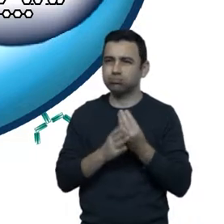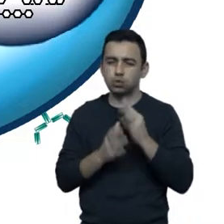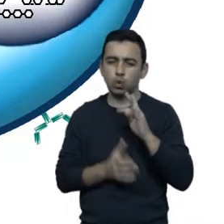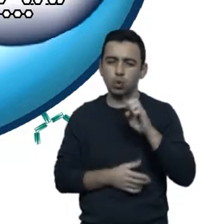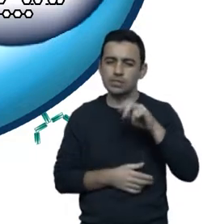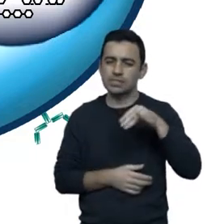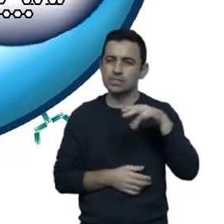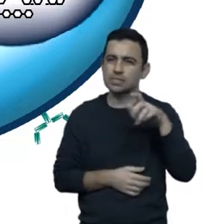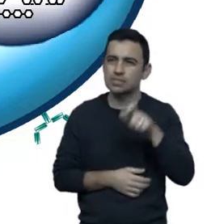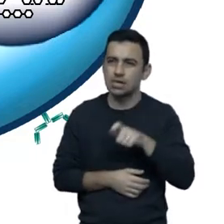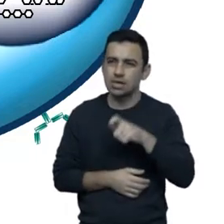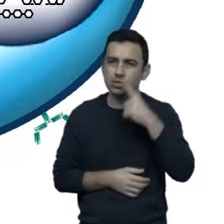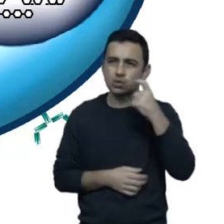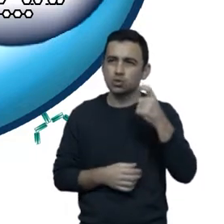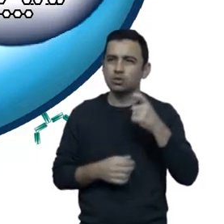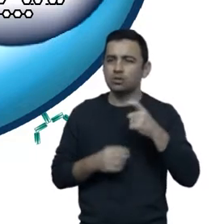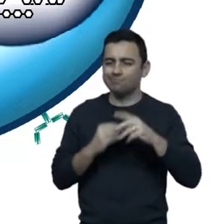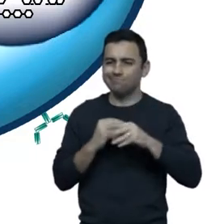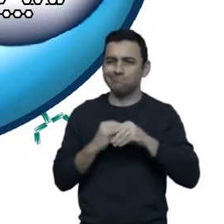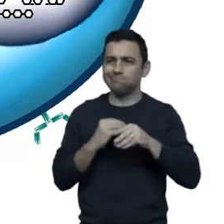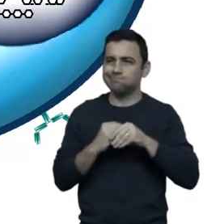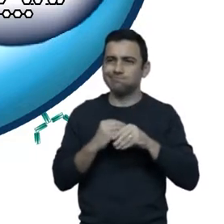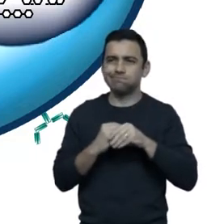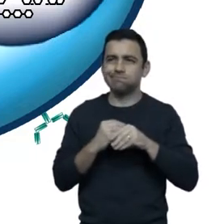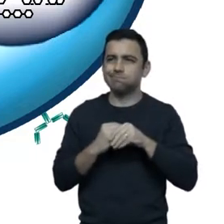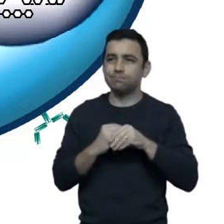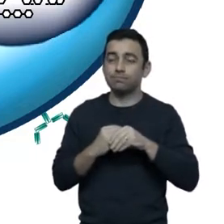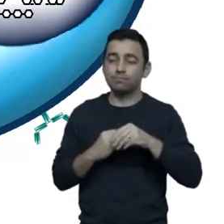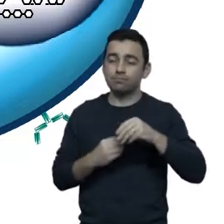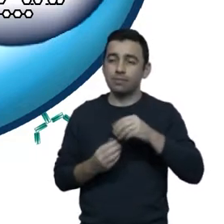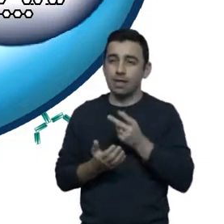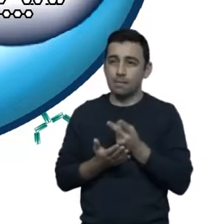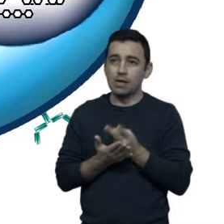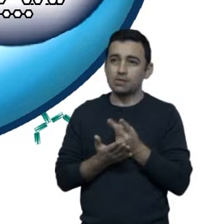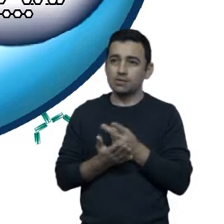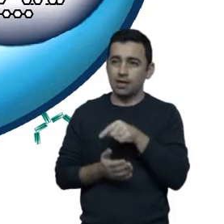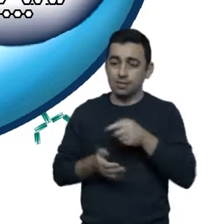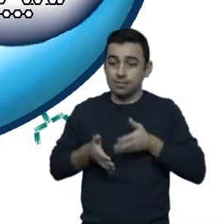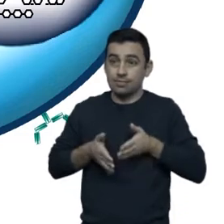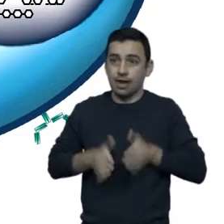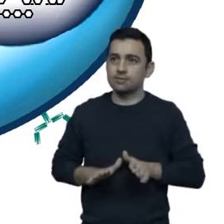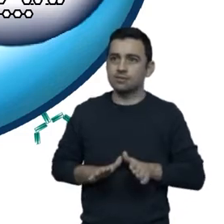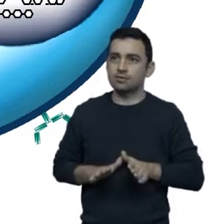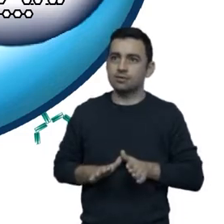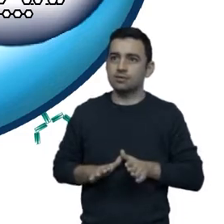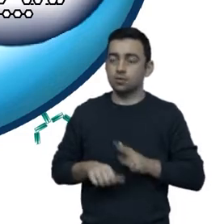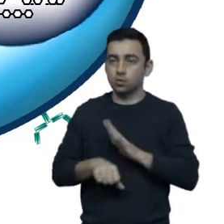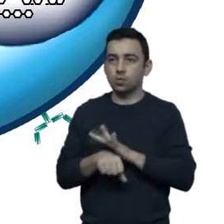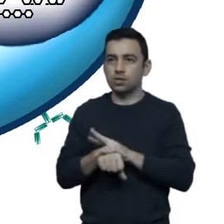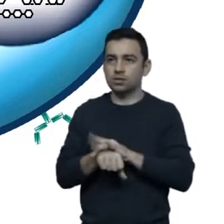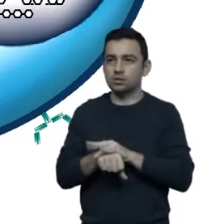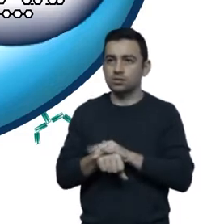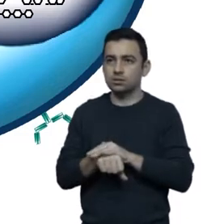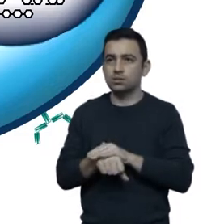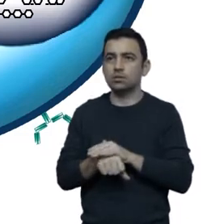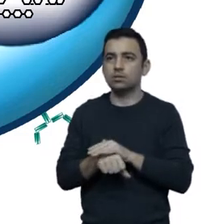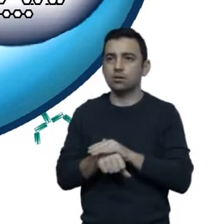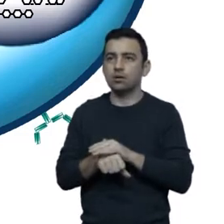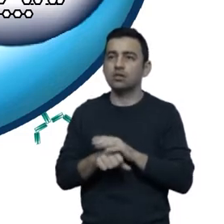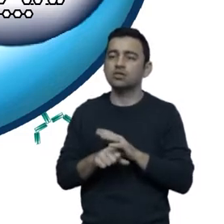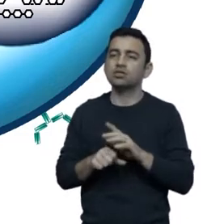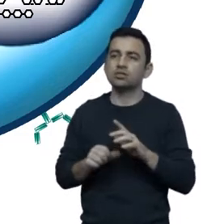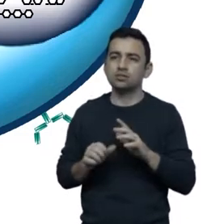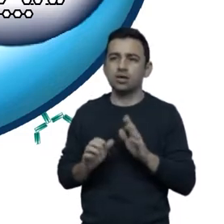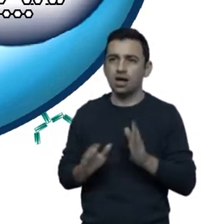partir do momento em que o paciente nasce já com a doença, até intraútero já existe a deposição, que